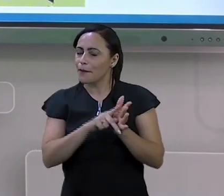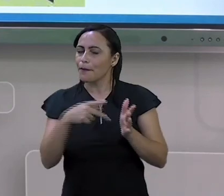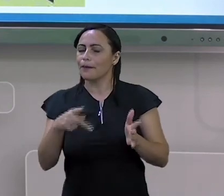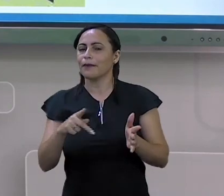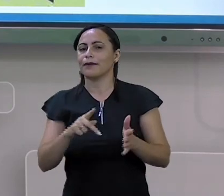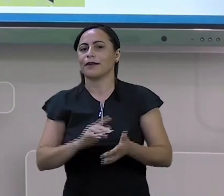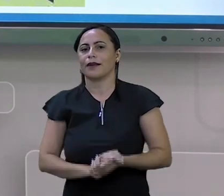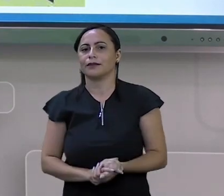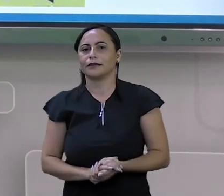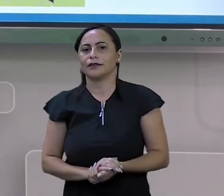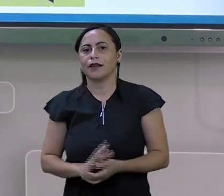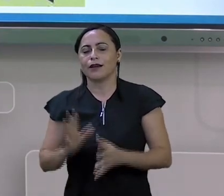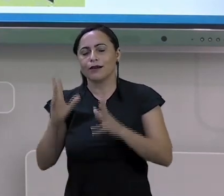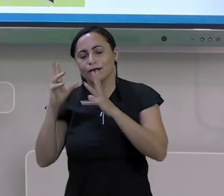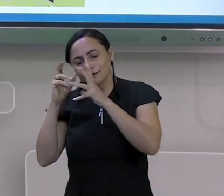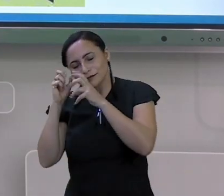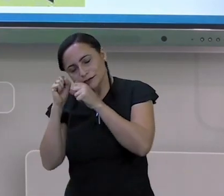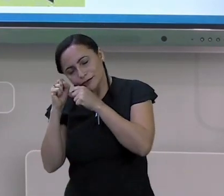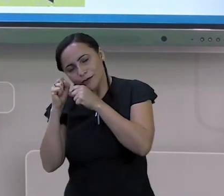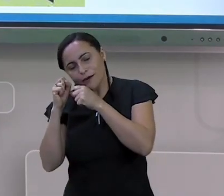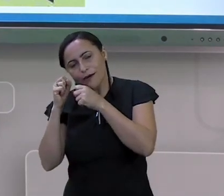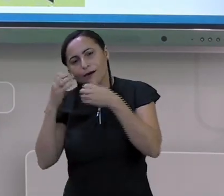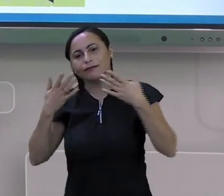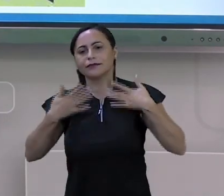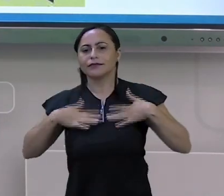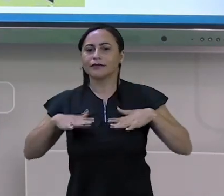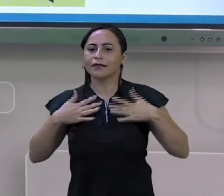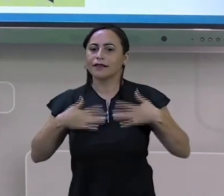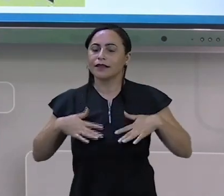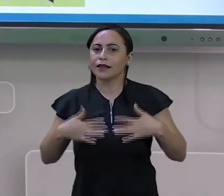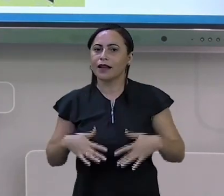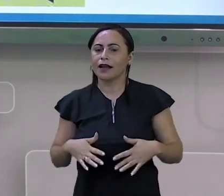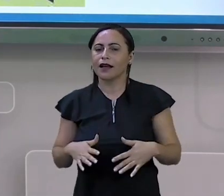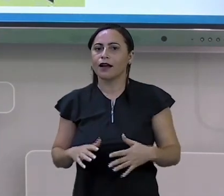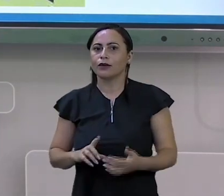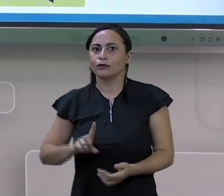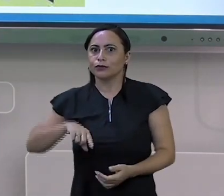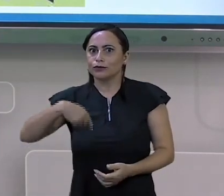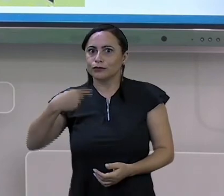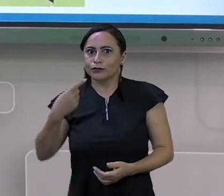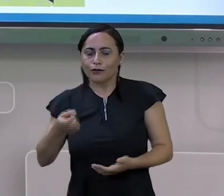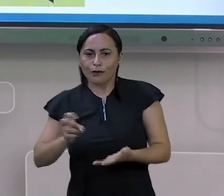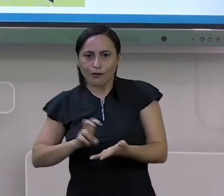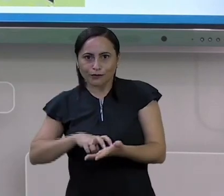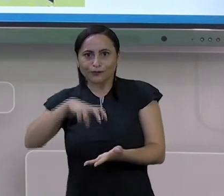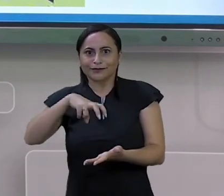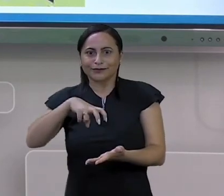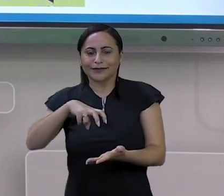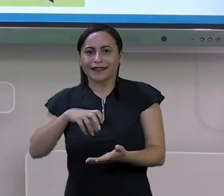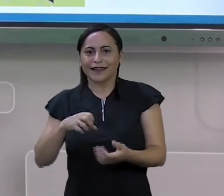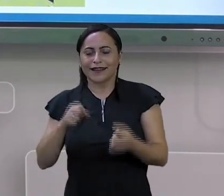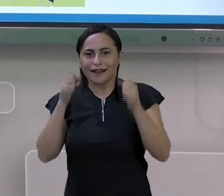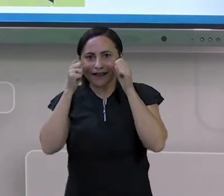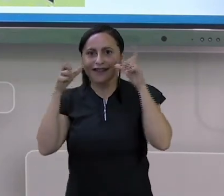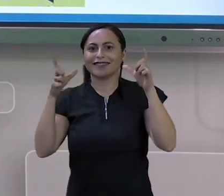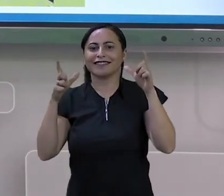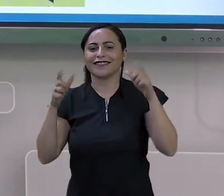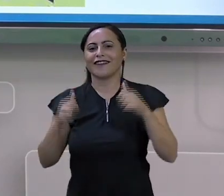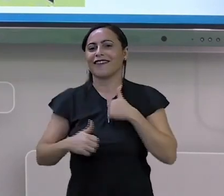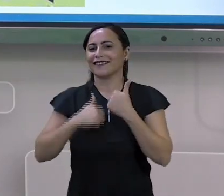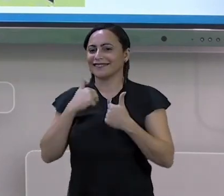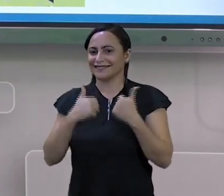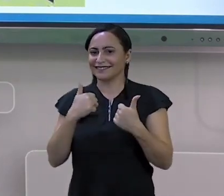uma noite de sono tranquila, completa, no outro dia a gente acorda a todo vapor. E